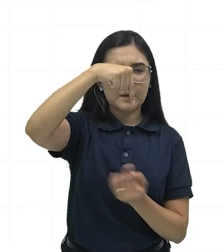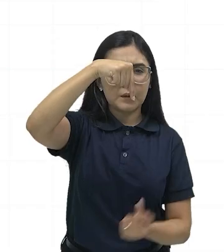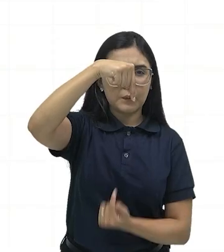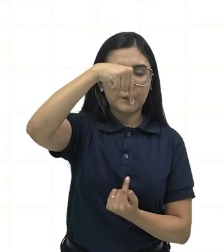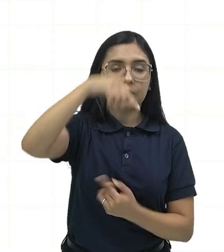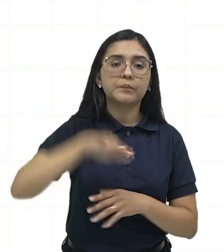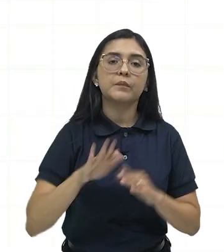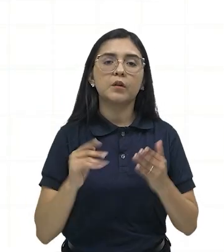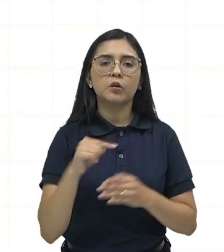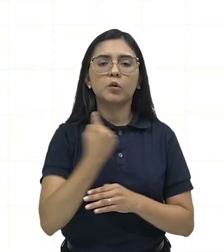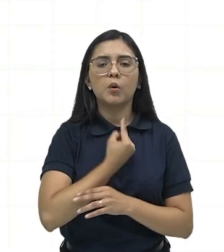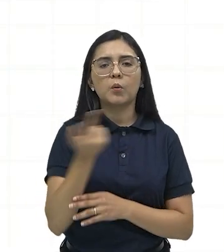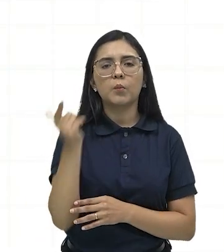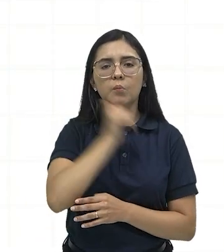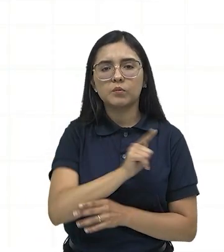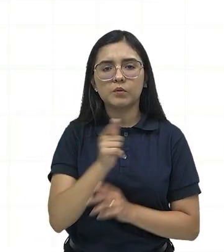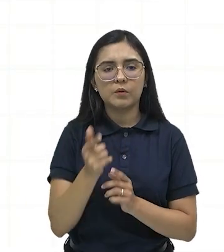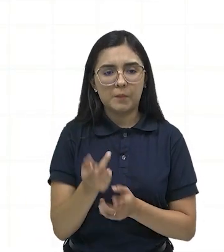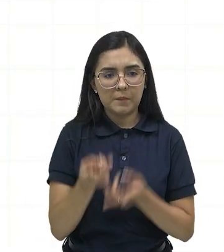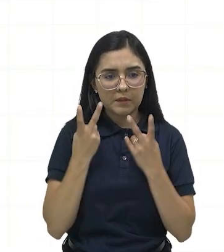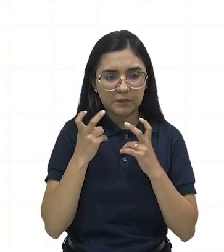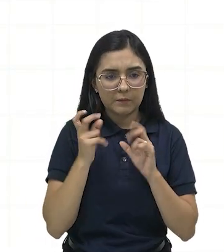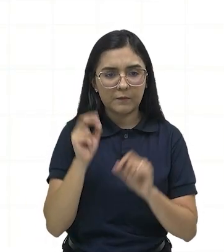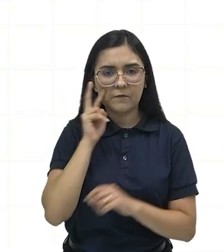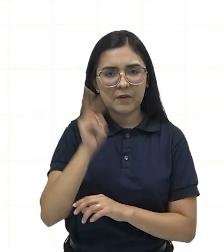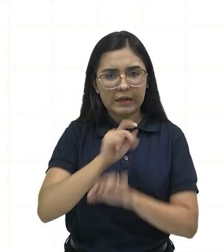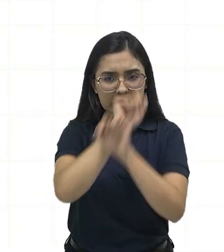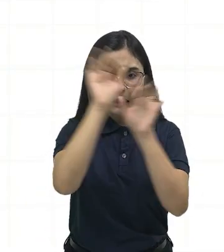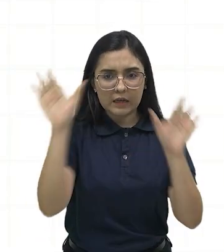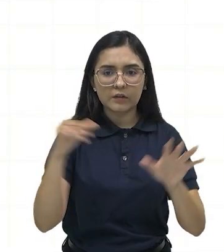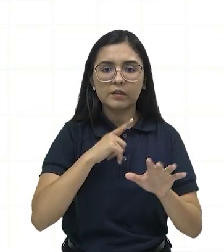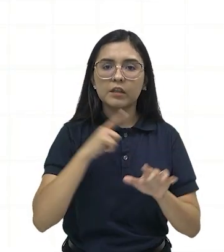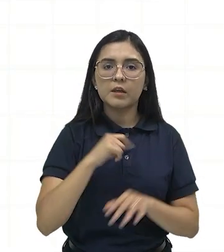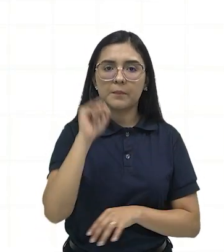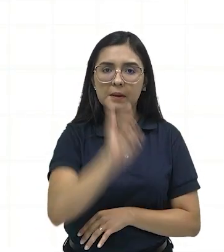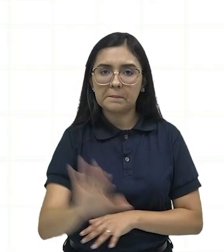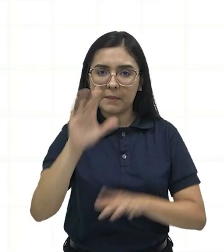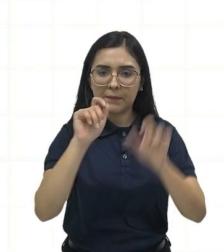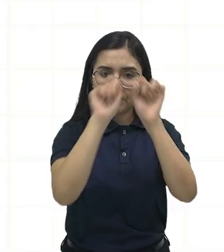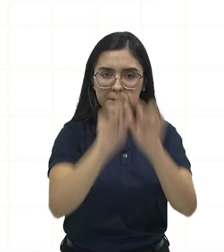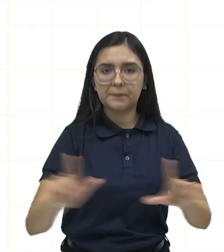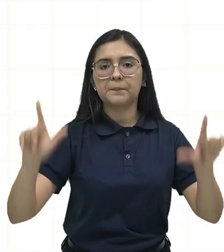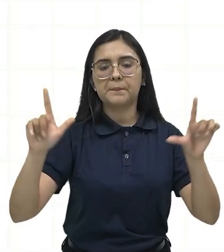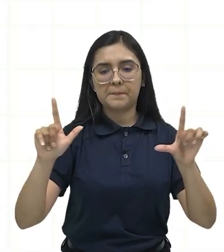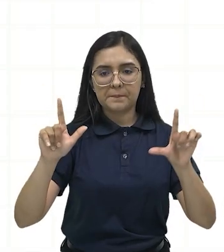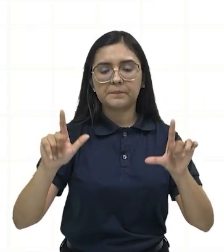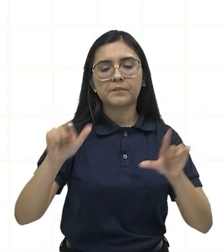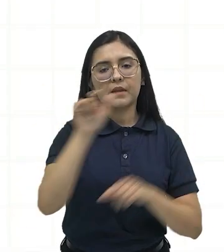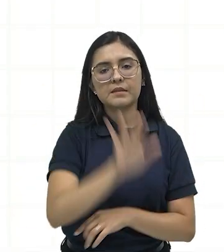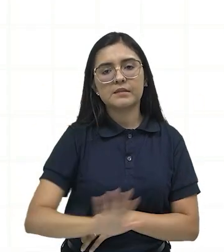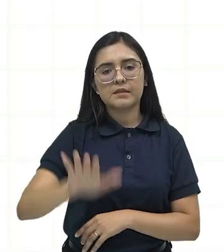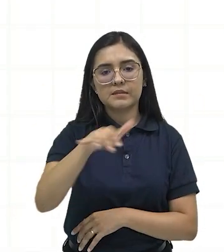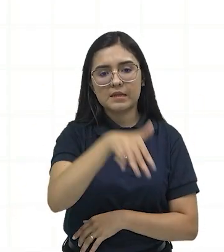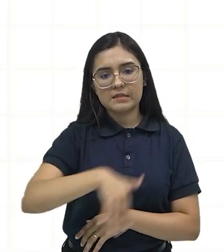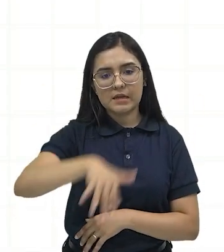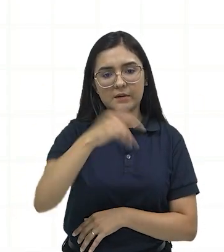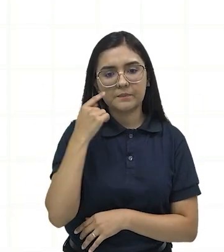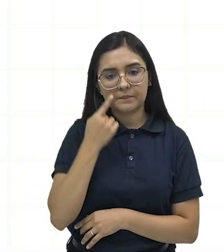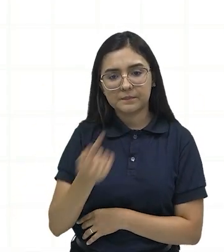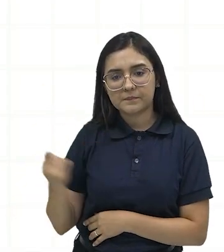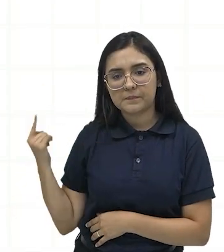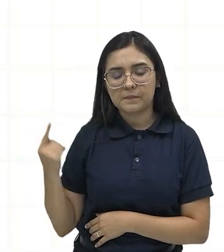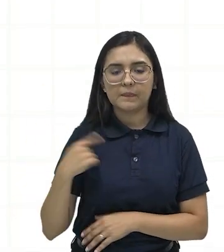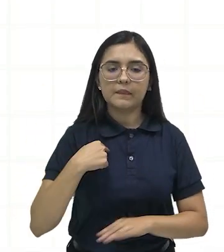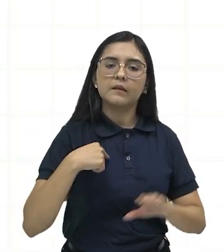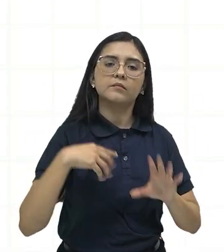gente consiga ver melhor, nós temos aqui essa imagem mais ampliada das zonas climáticas da Terra,